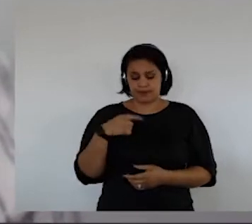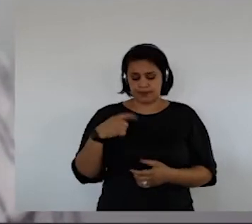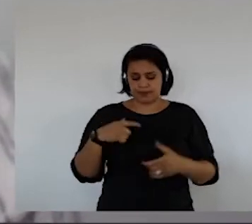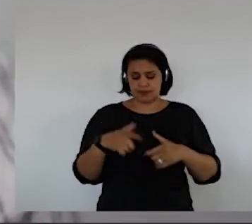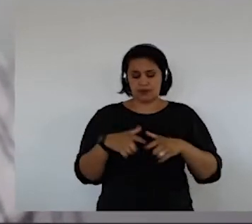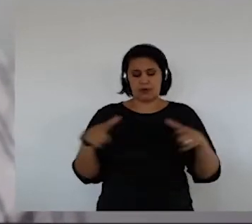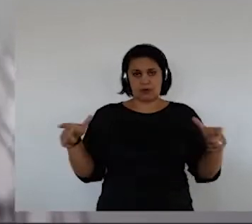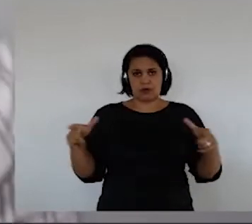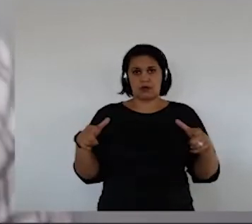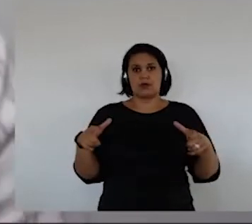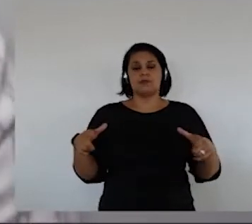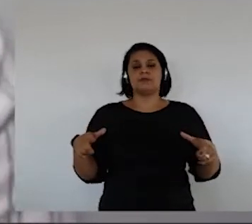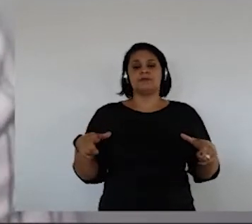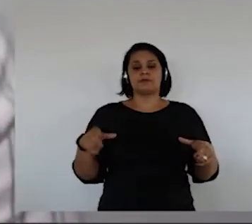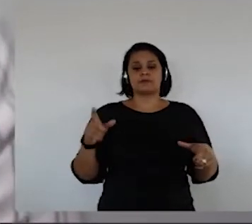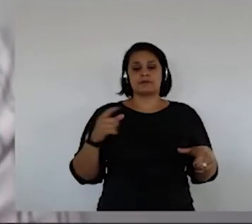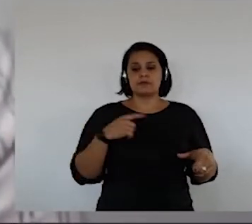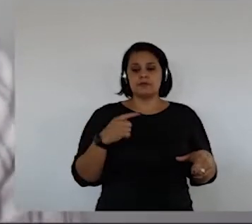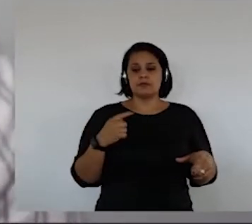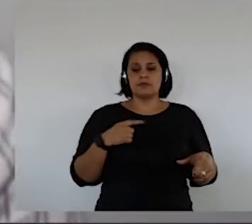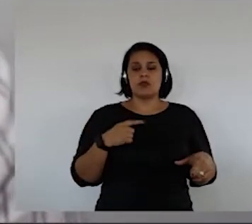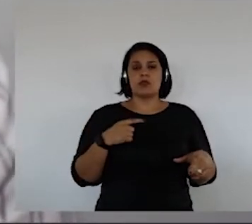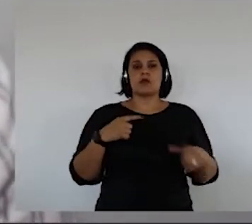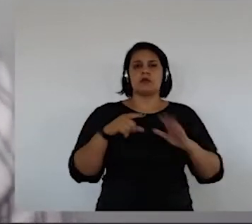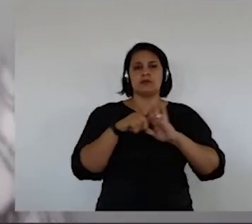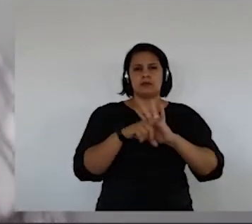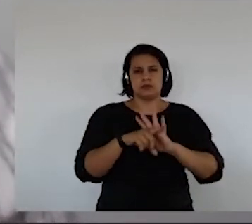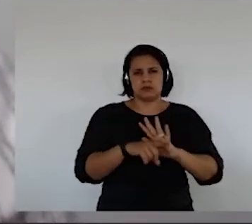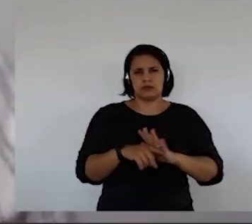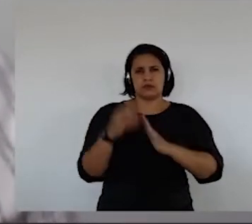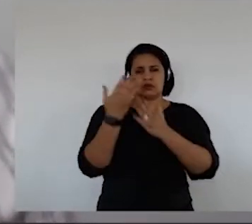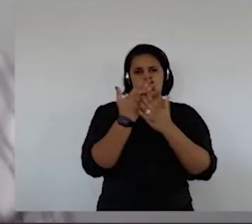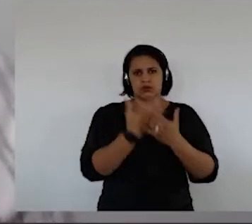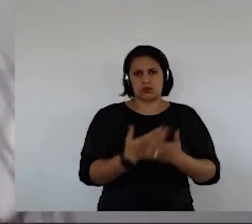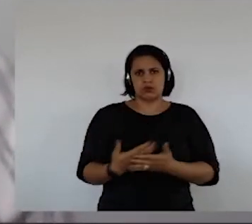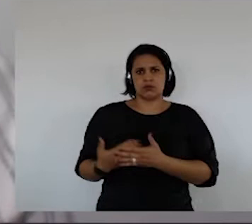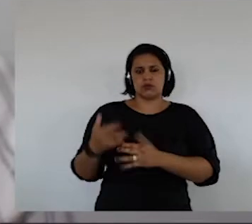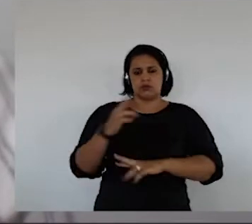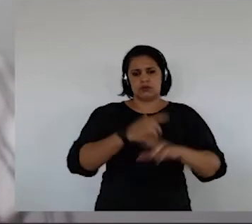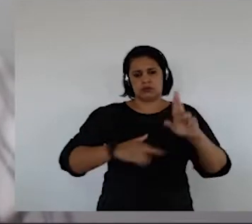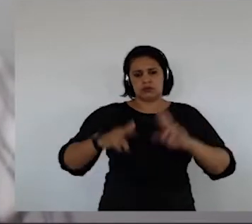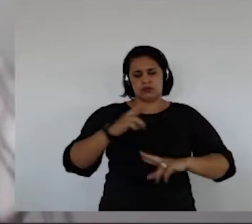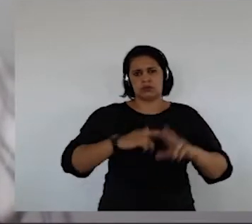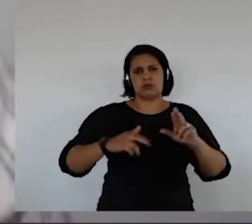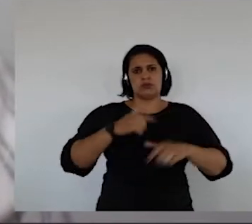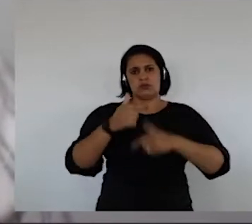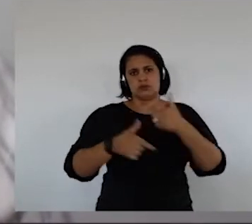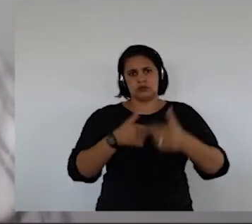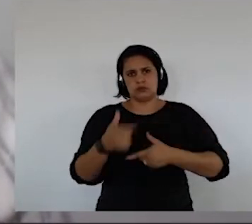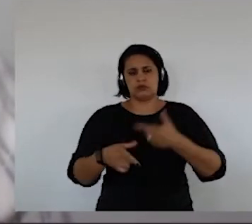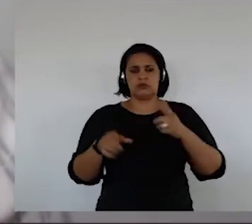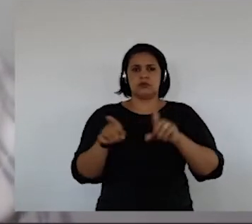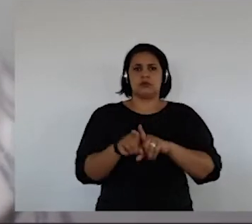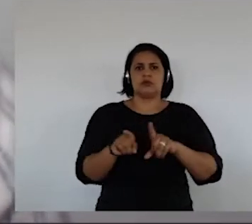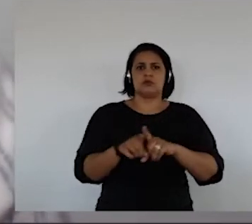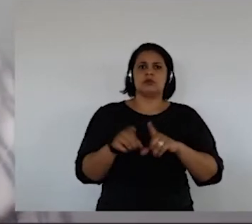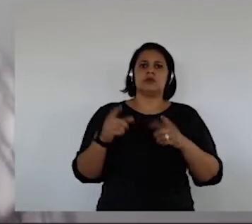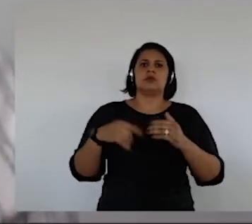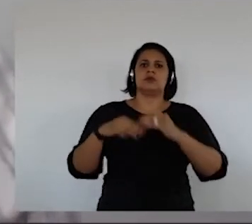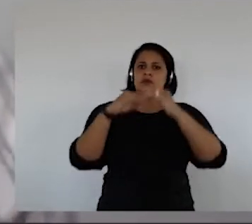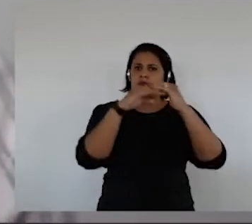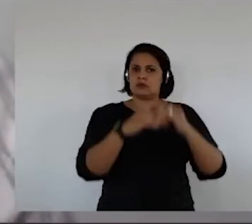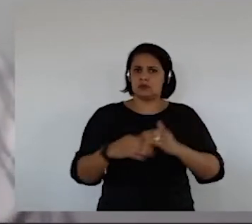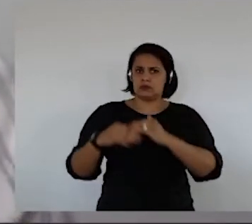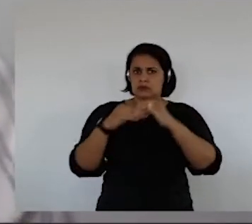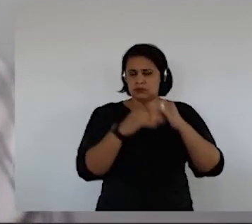uma pesquisa realizada pelo Centro de Estudo das Relações de Trabalho e Desigualdade, em parceria com a Aliança Jurídica pela Equidade Racial, que é formada